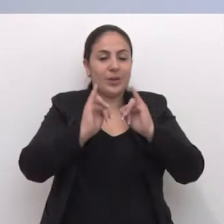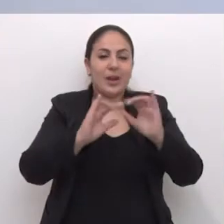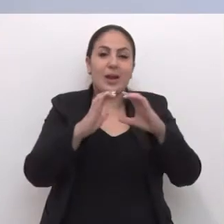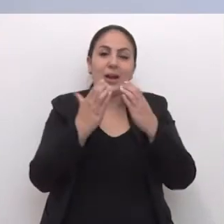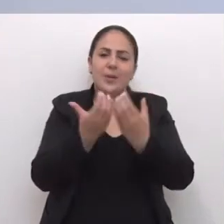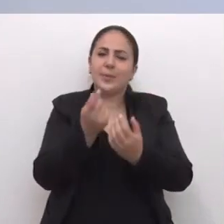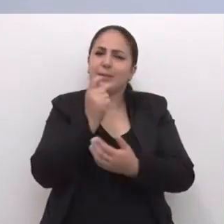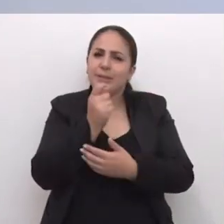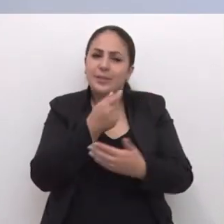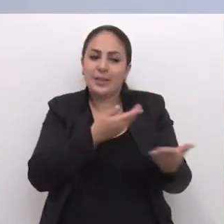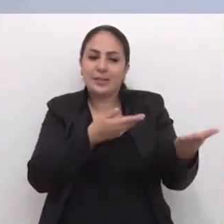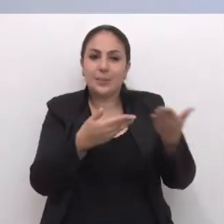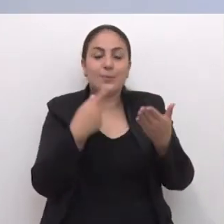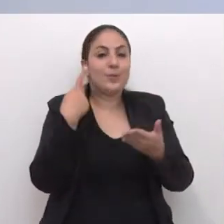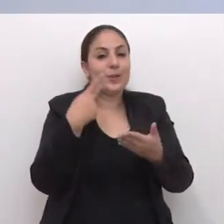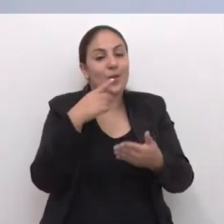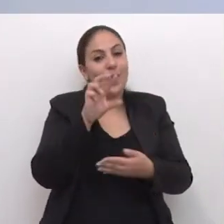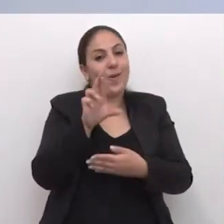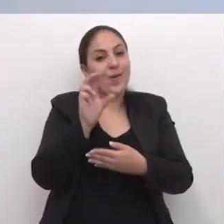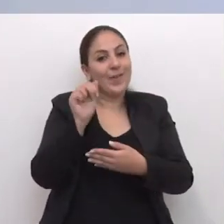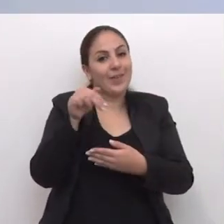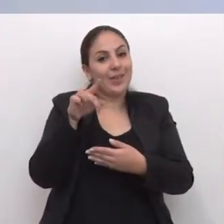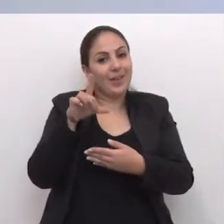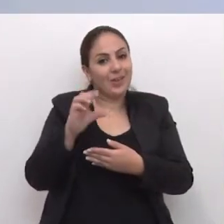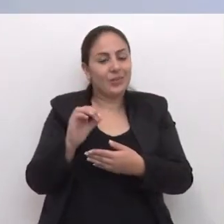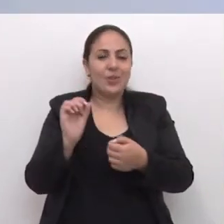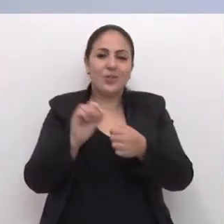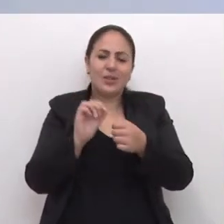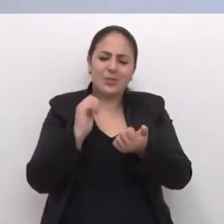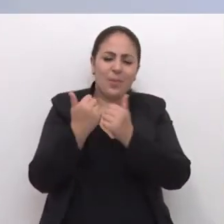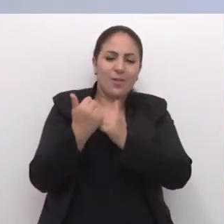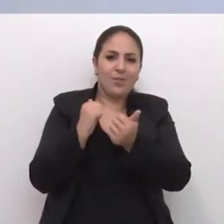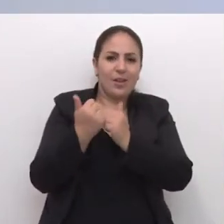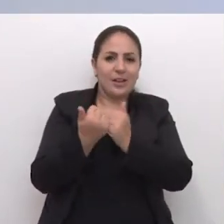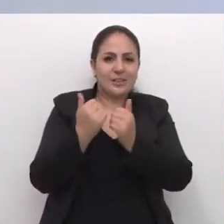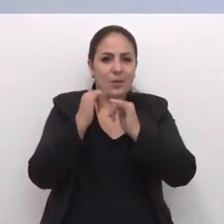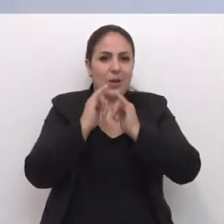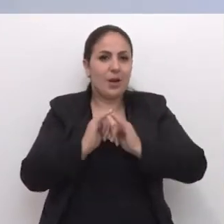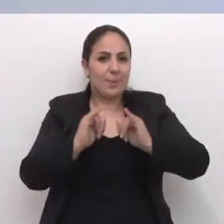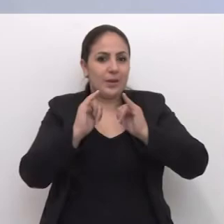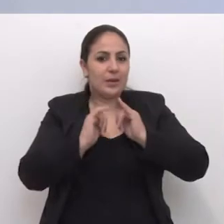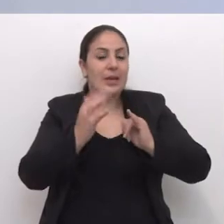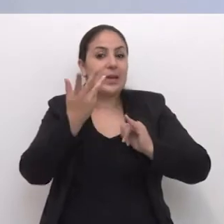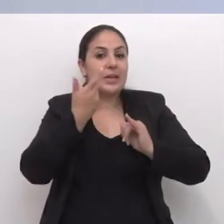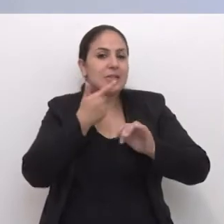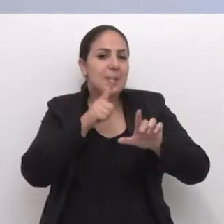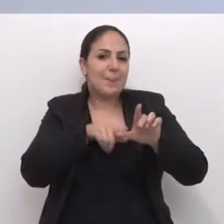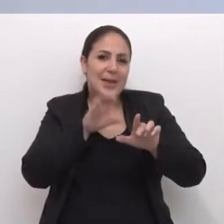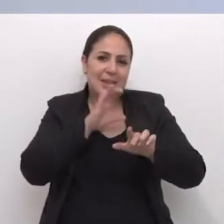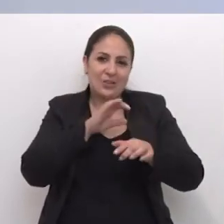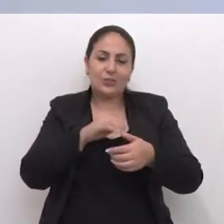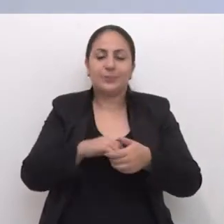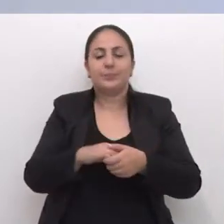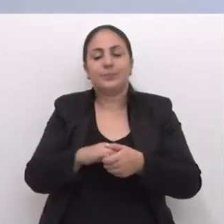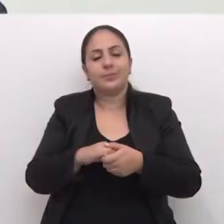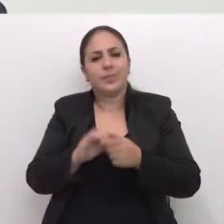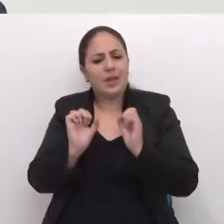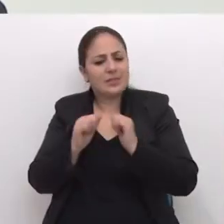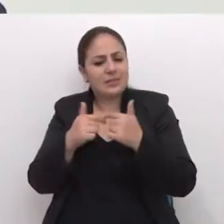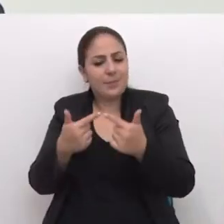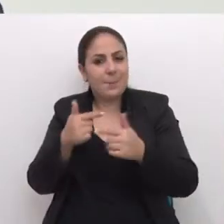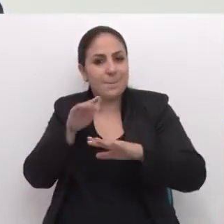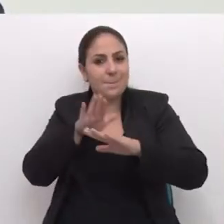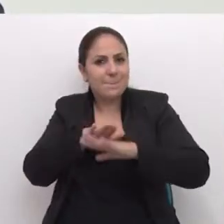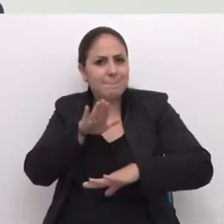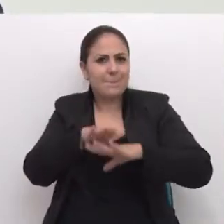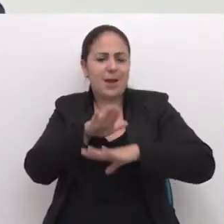programa Câmara Entrevista recebe o vereador Ronaldo Rosa, que fez uma avaliação da campanha Criança Pé Quente. A ação